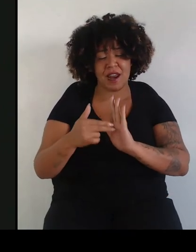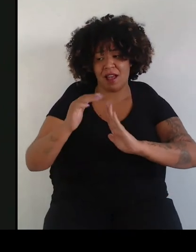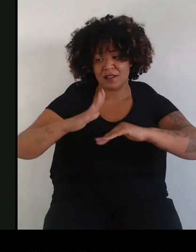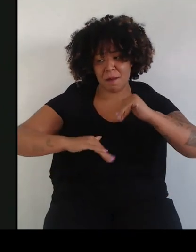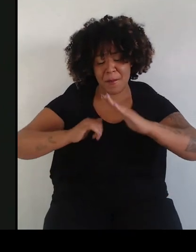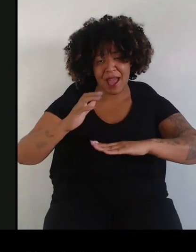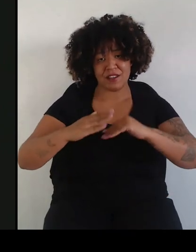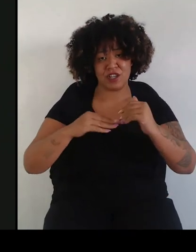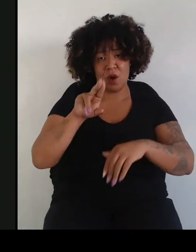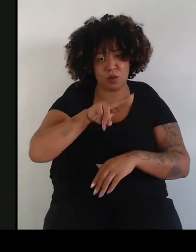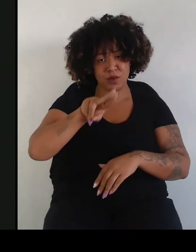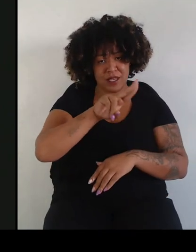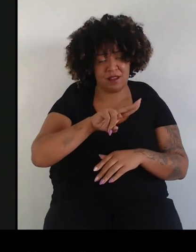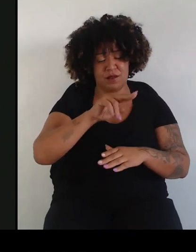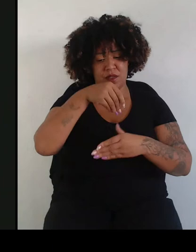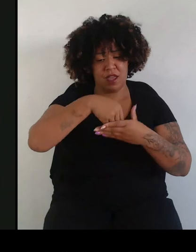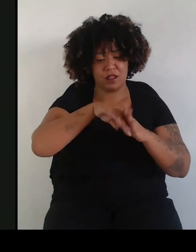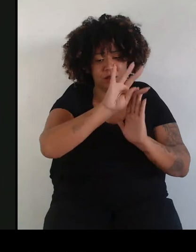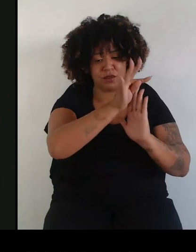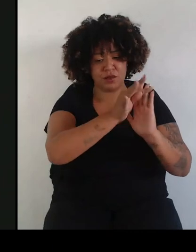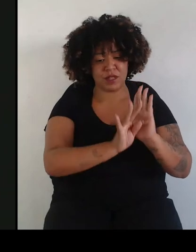como Einstein